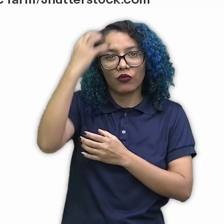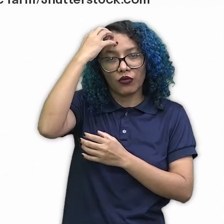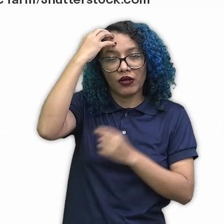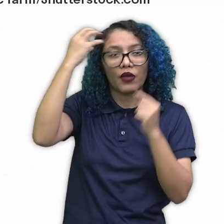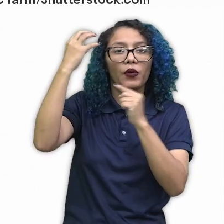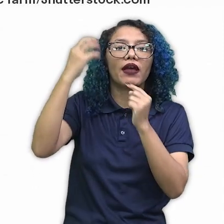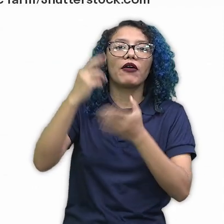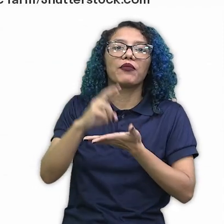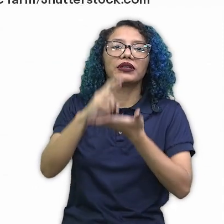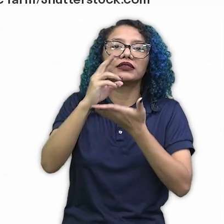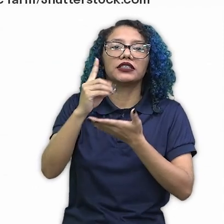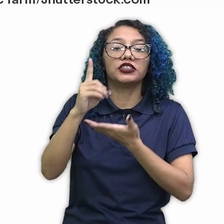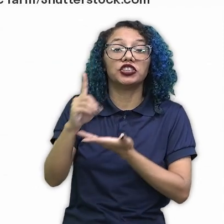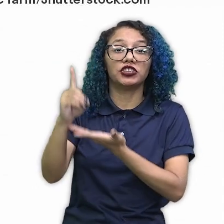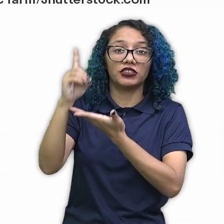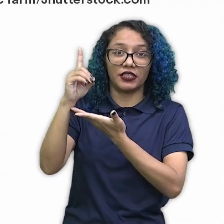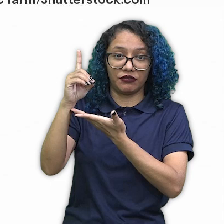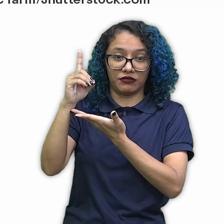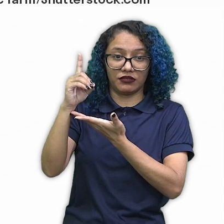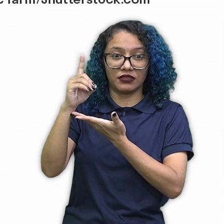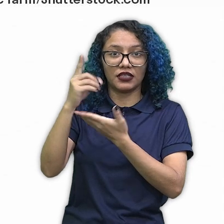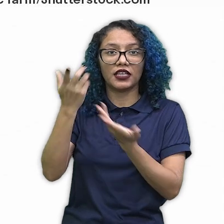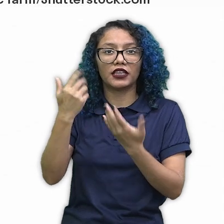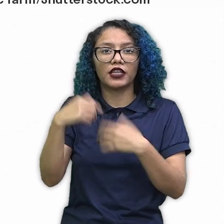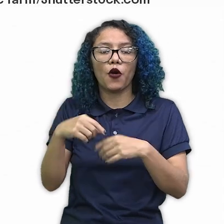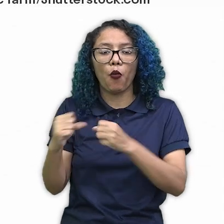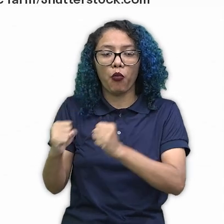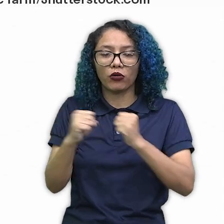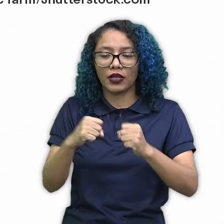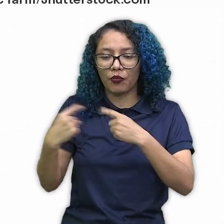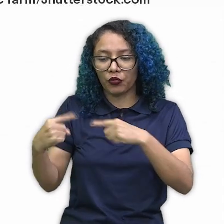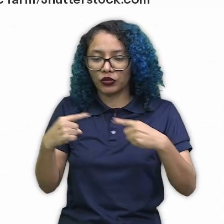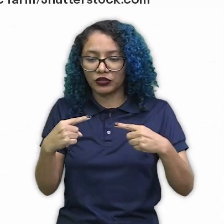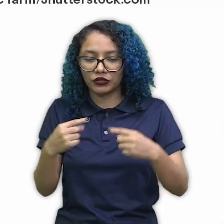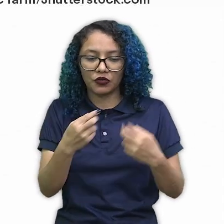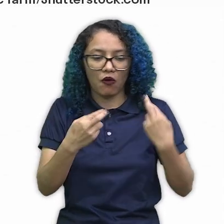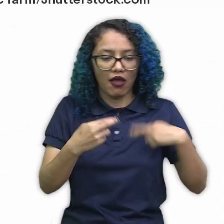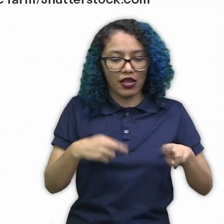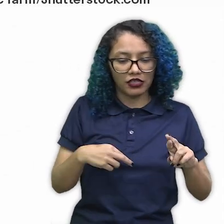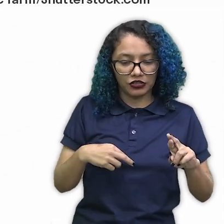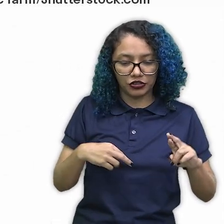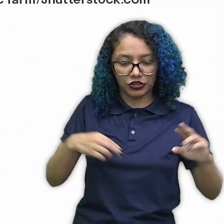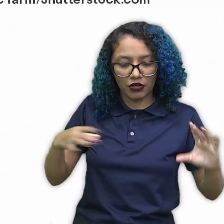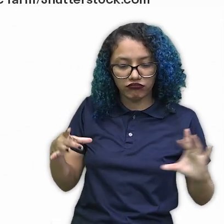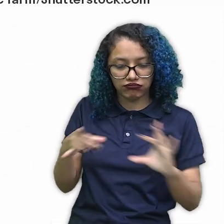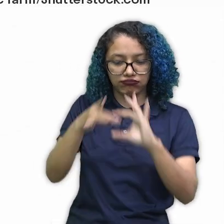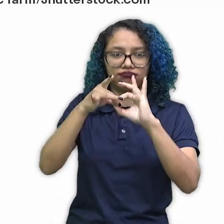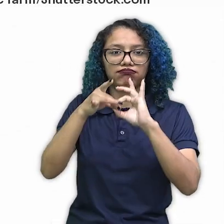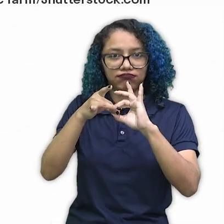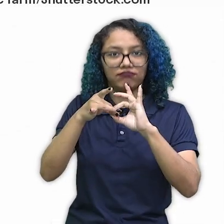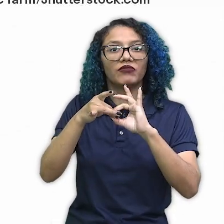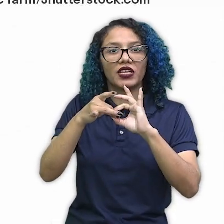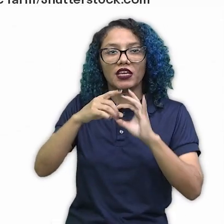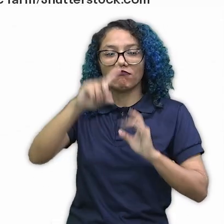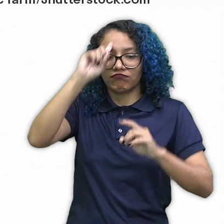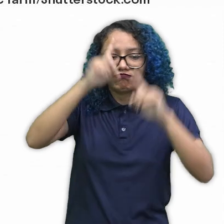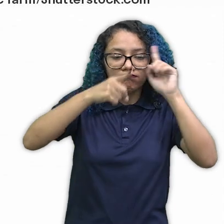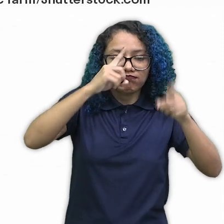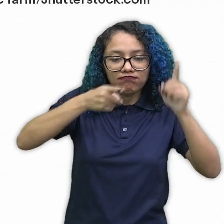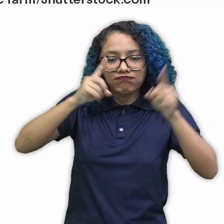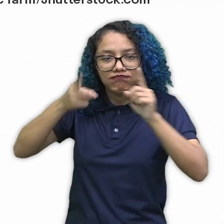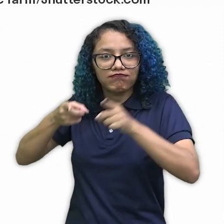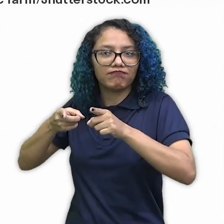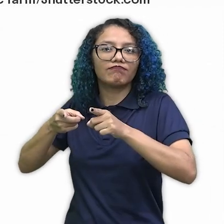terra. Então, se juntava a ideia do poder político com o poder religioso e comandava todo esse processo aí.